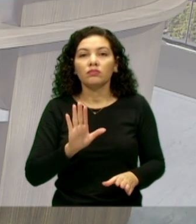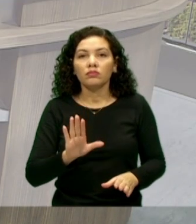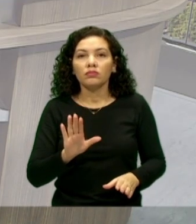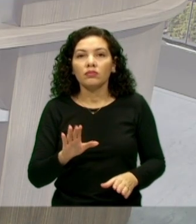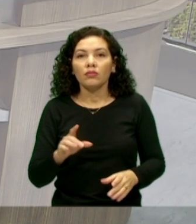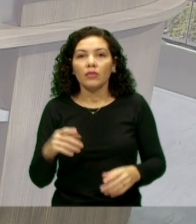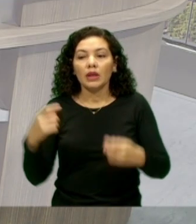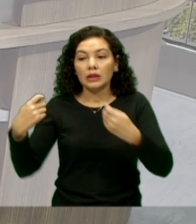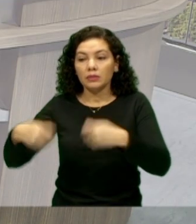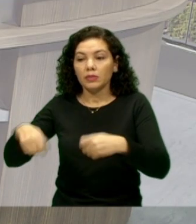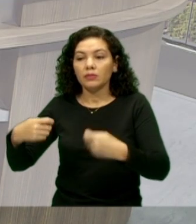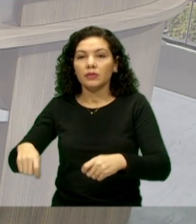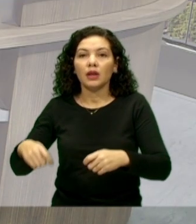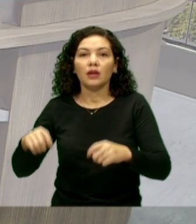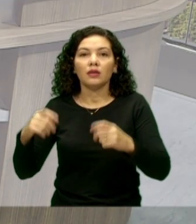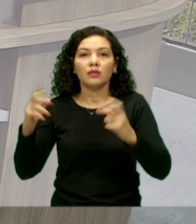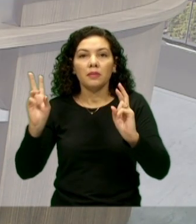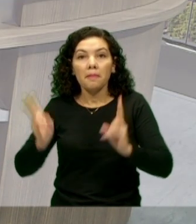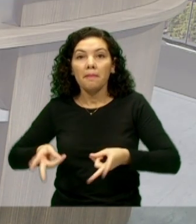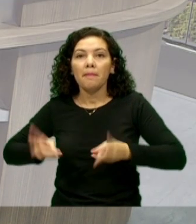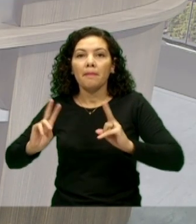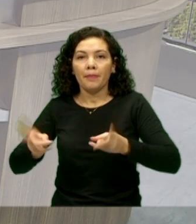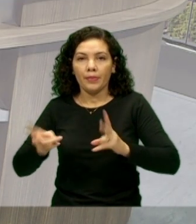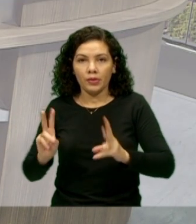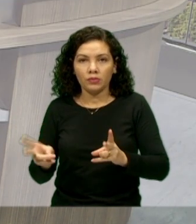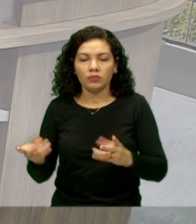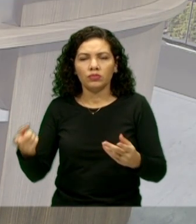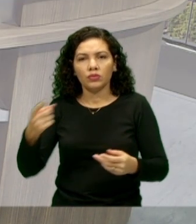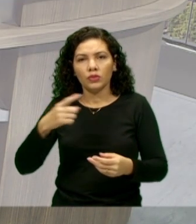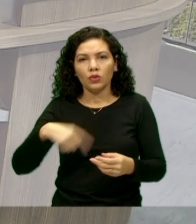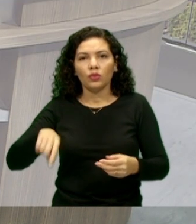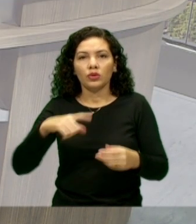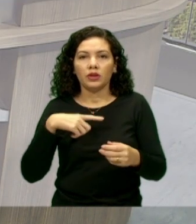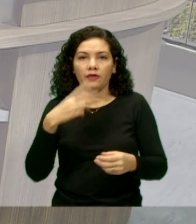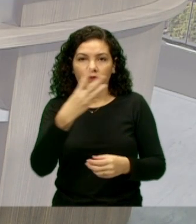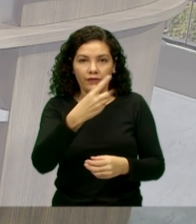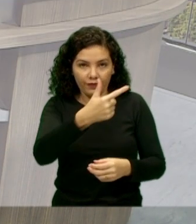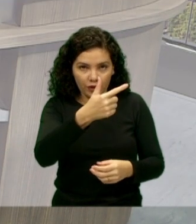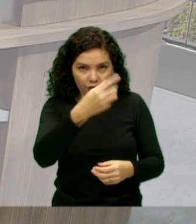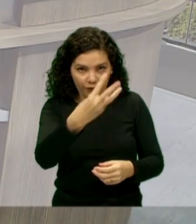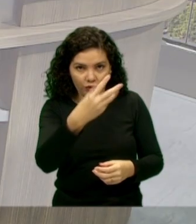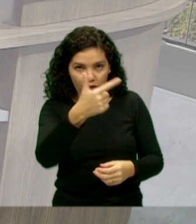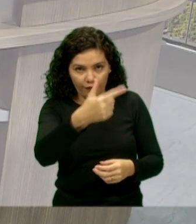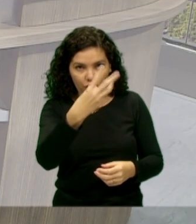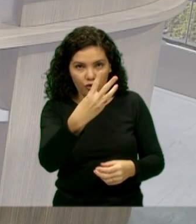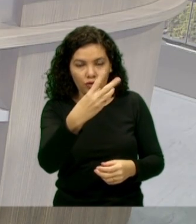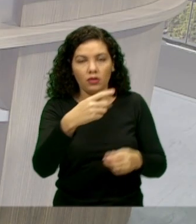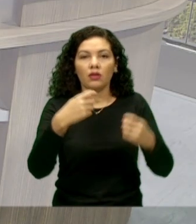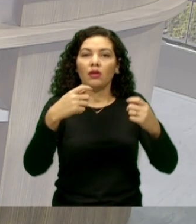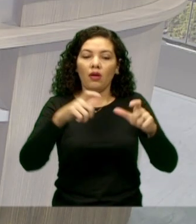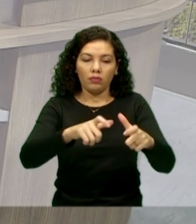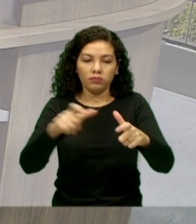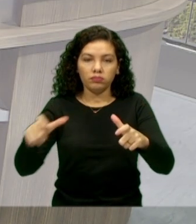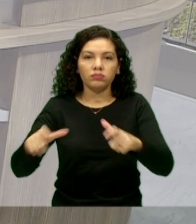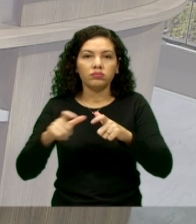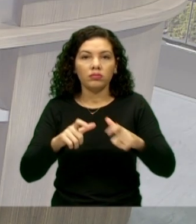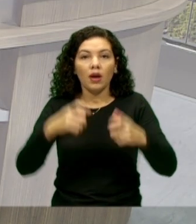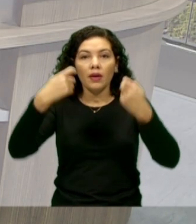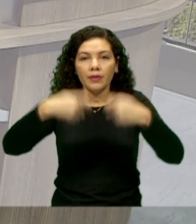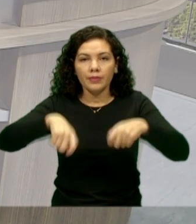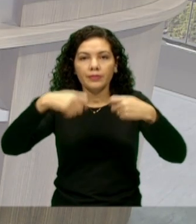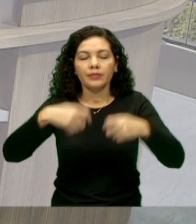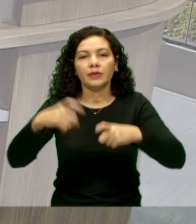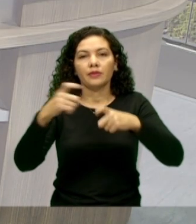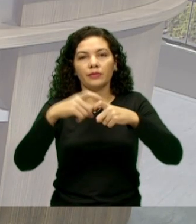uma necessidade permanente, como é o caso que nós temos 23 unidades, precisando de médicos, existe